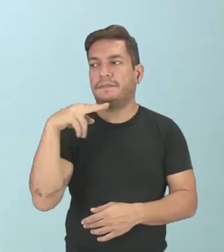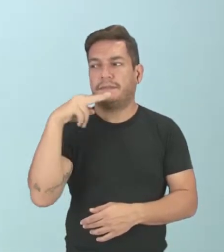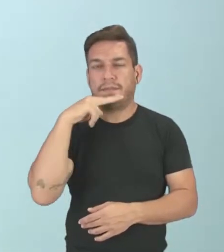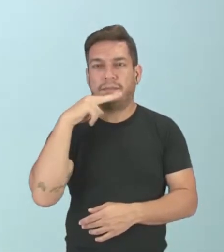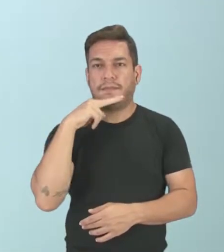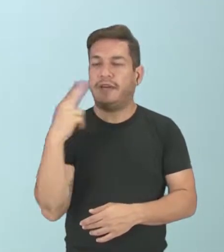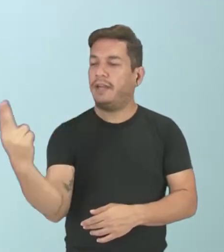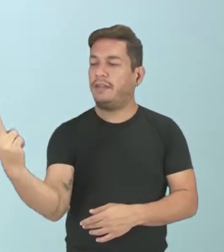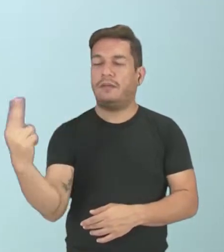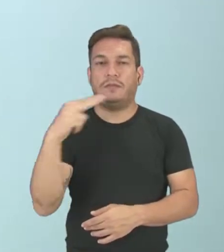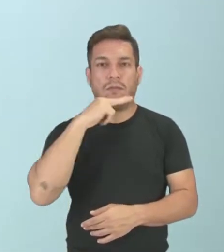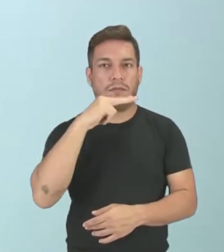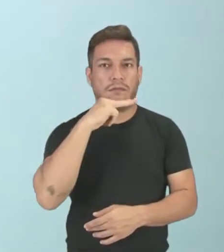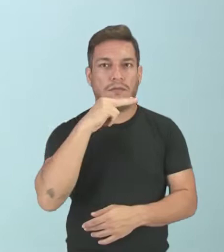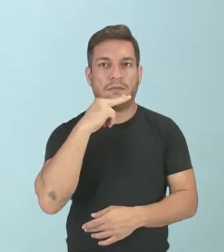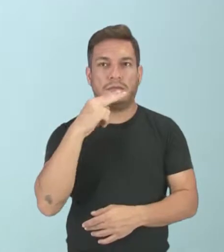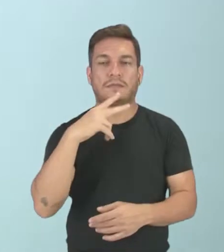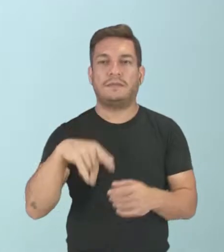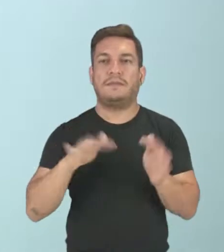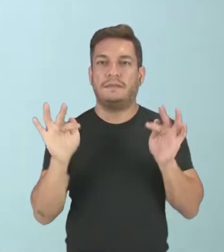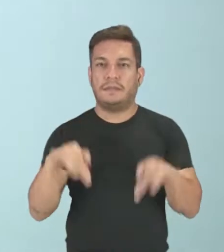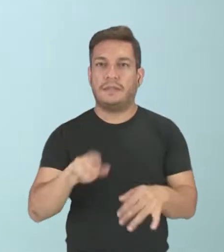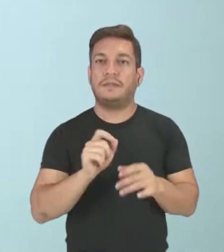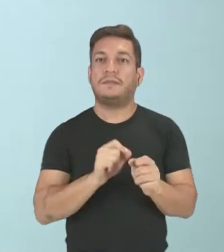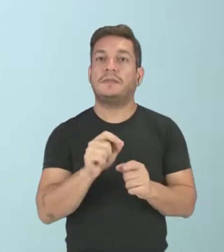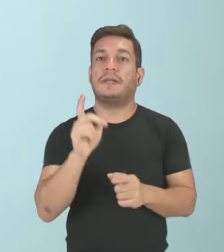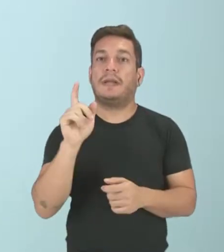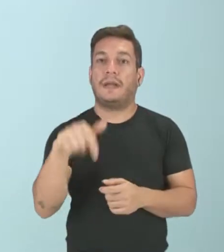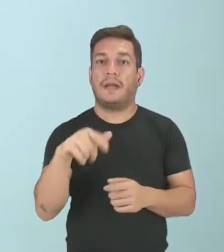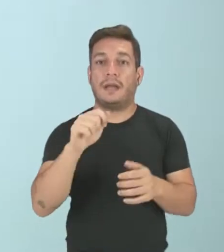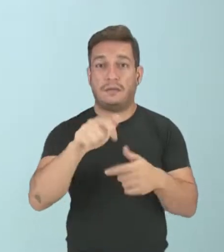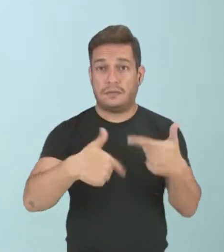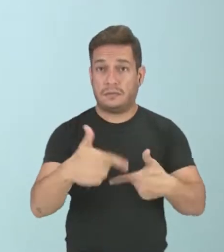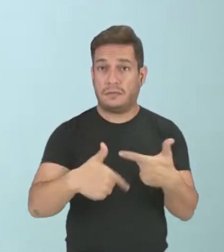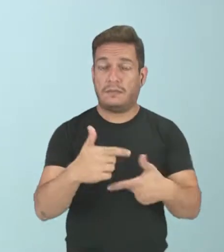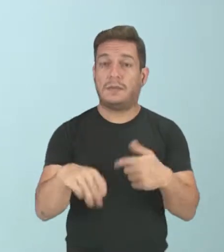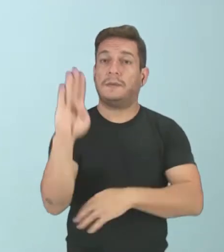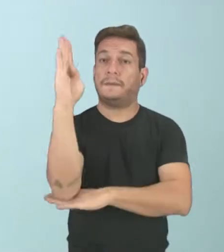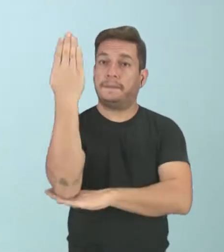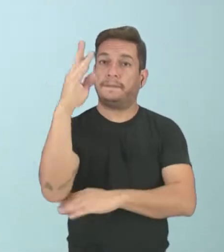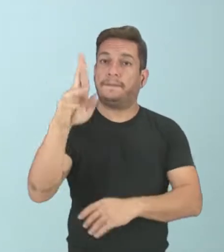tenham se terminado definitivamente as atividades com o